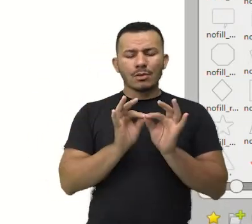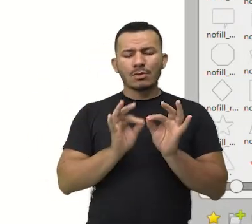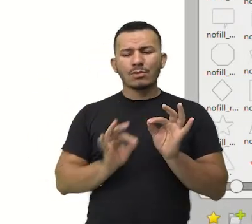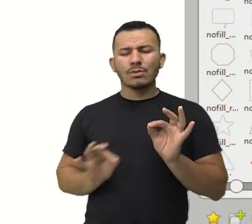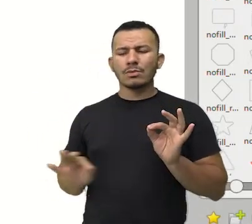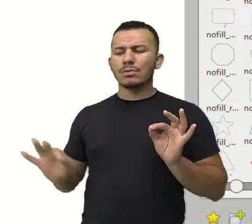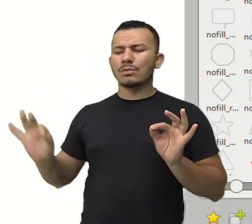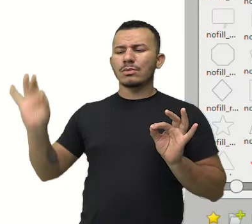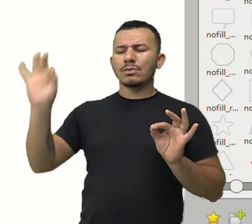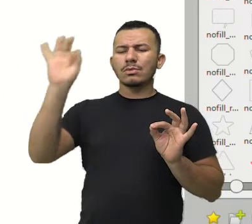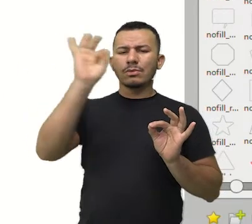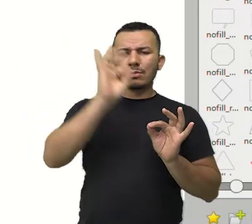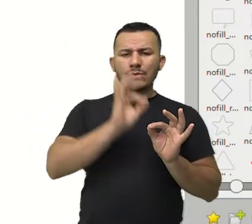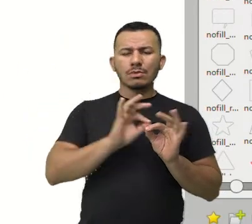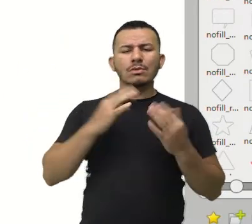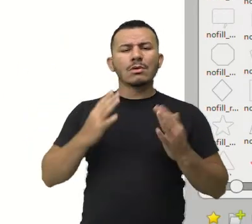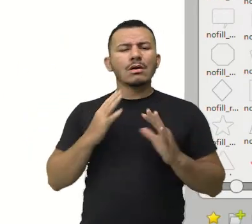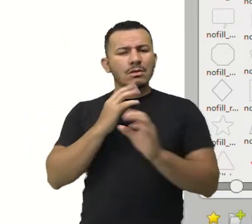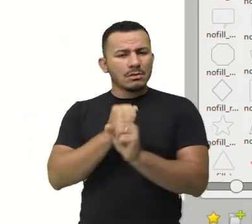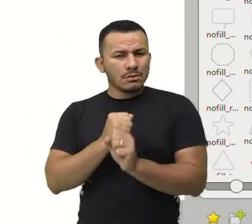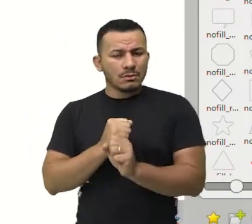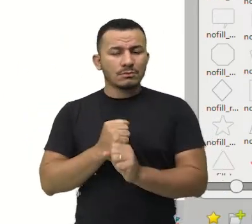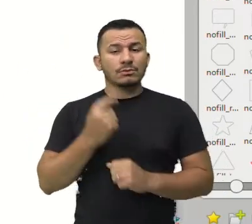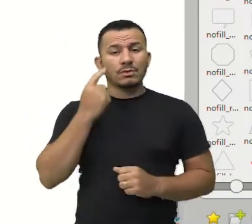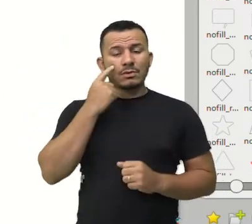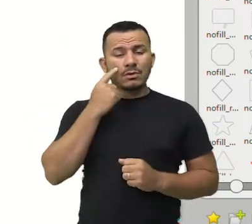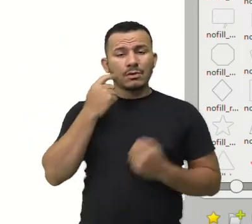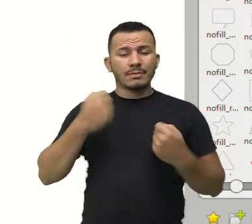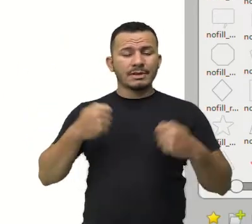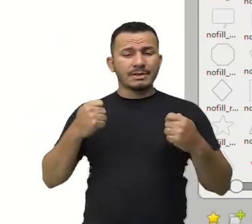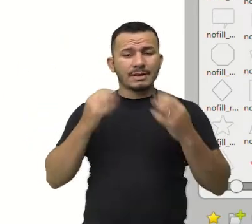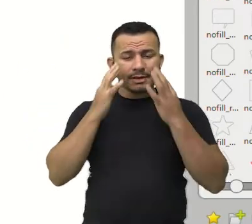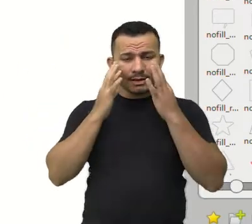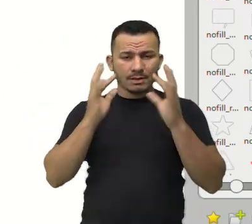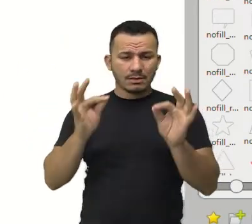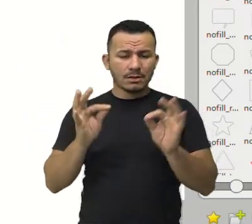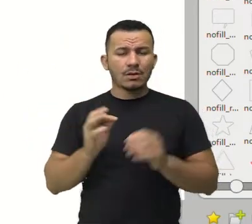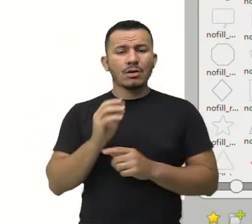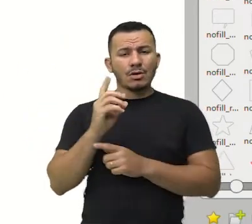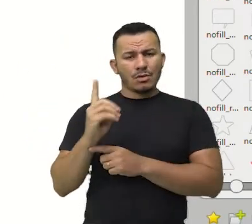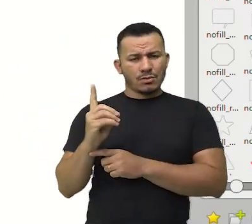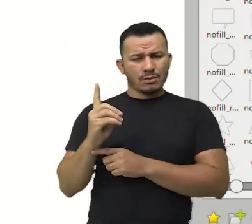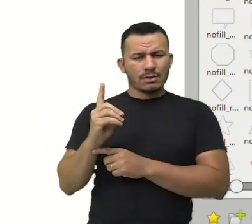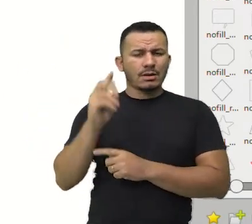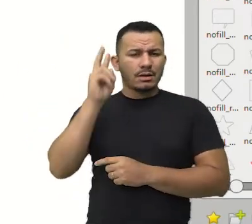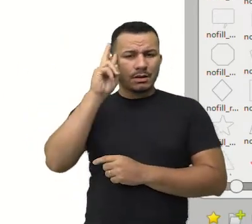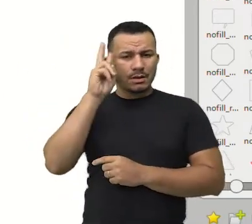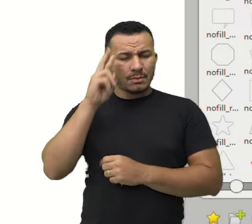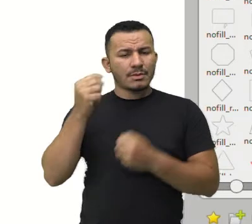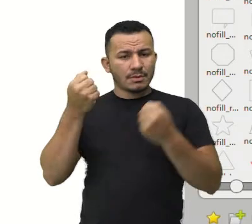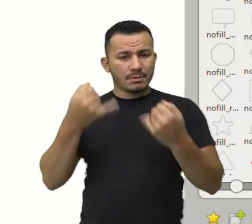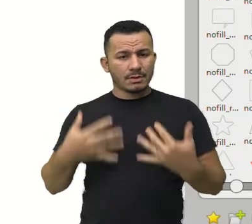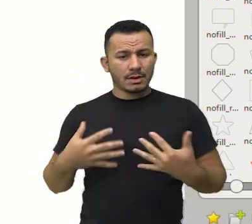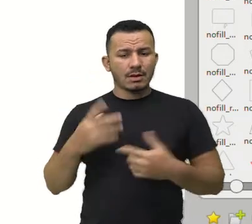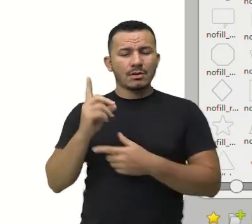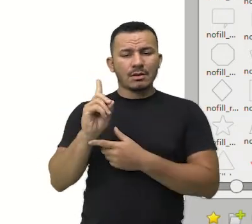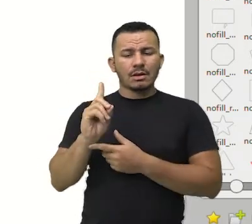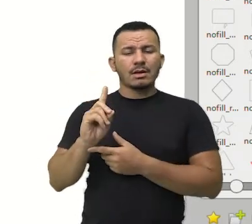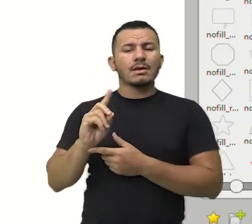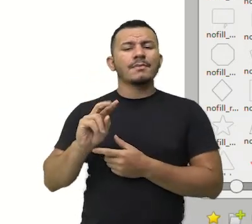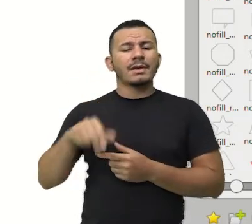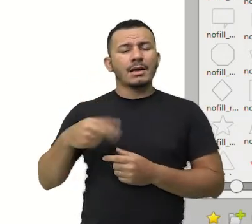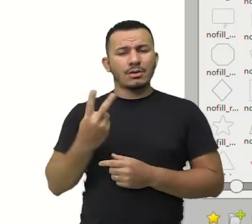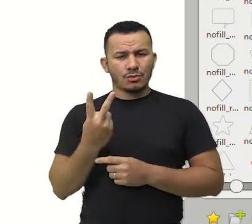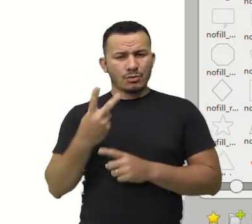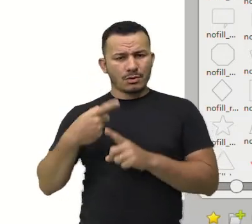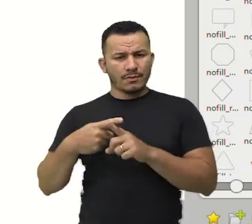é o comprimento dessa circunferência? Aí, pessoal, você tem que ter a percepção seguinte, ó, que o diâmetro, você aprendeu que o